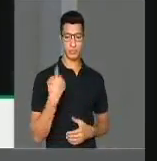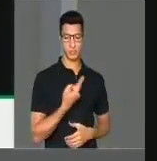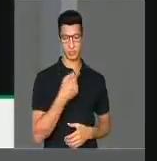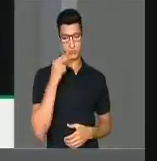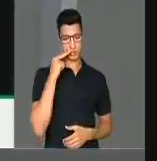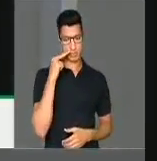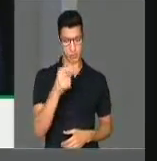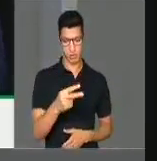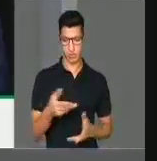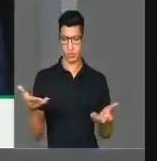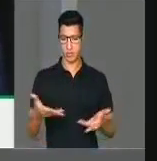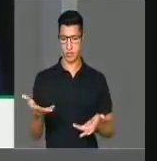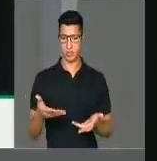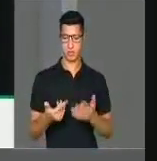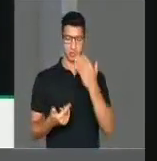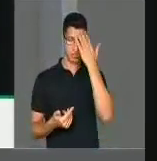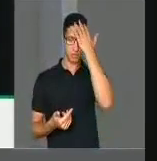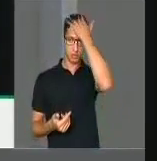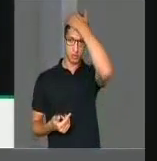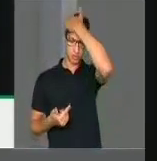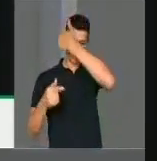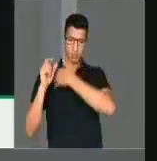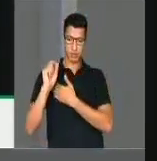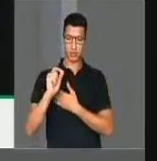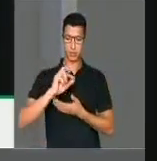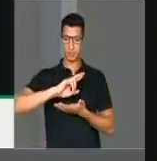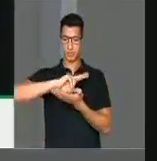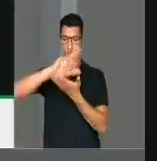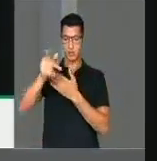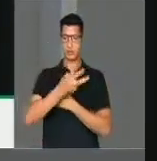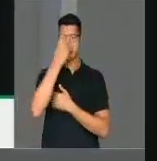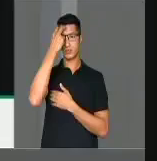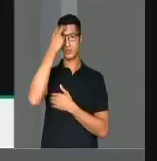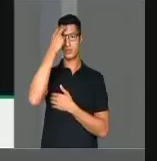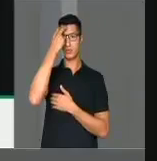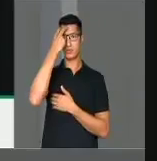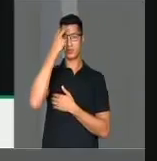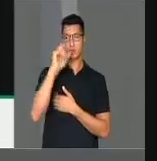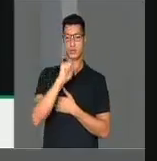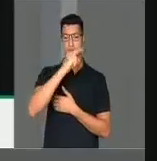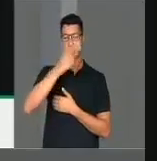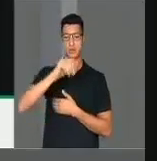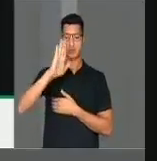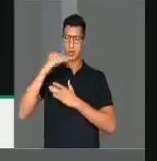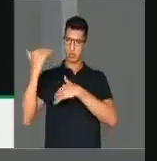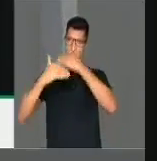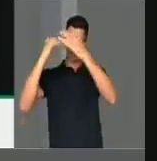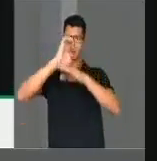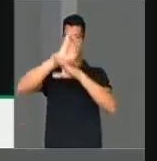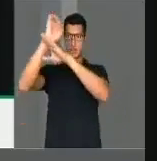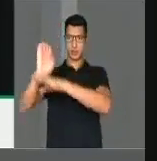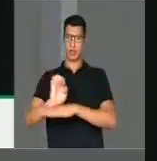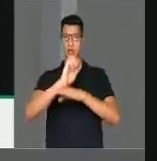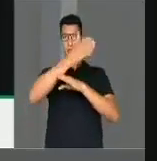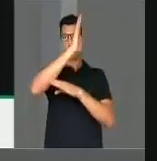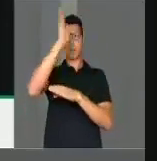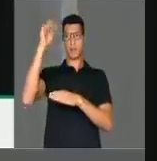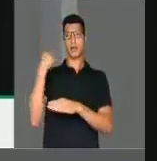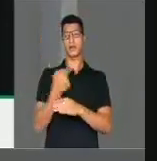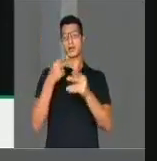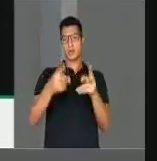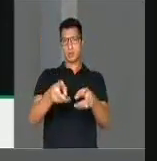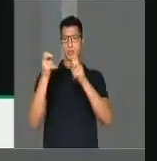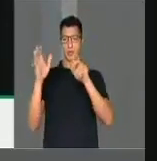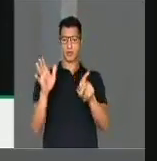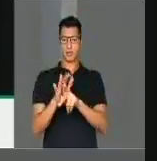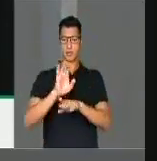A gente observa, hoje, né, várias culturas já são desenvolvidas em vários estados. A gente